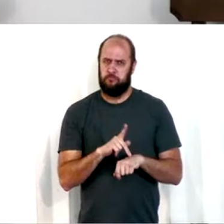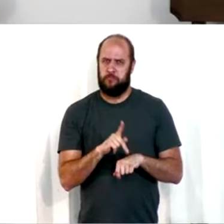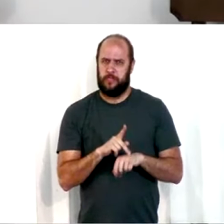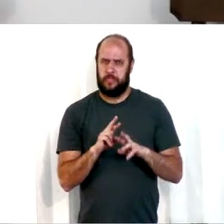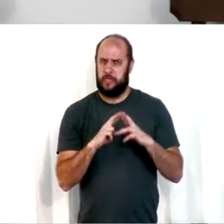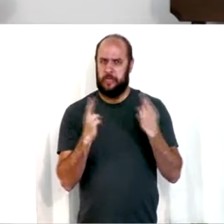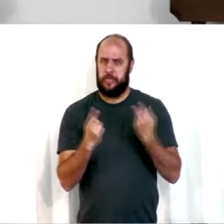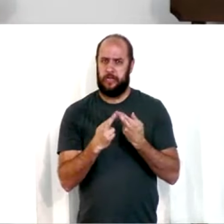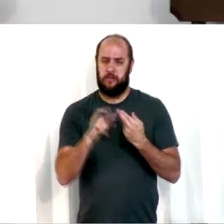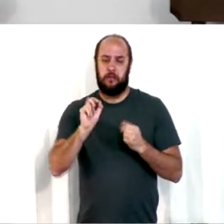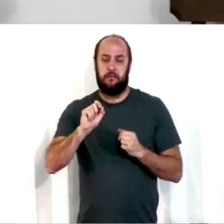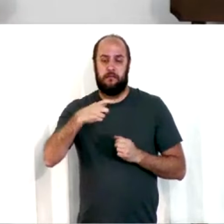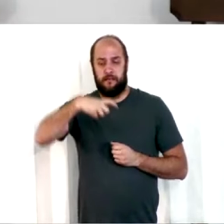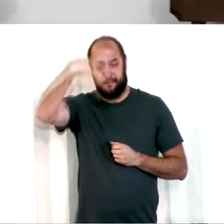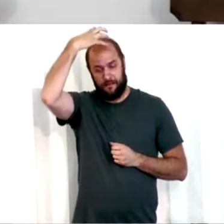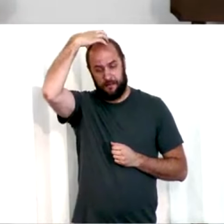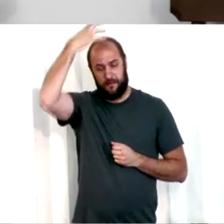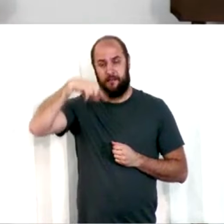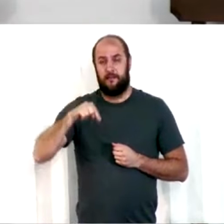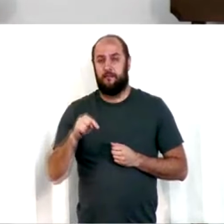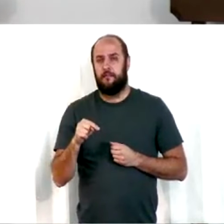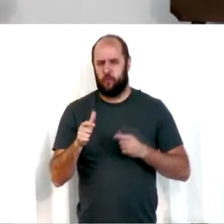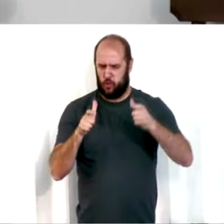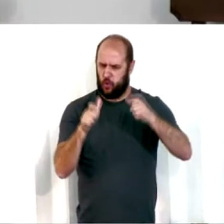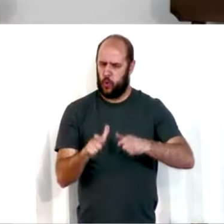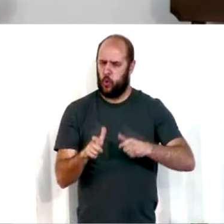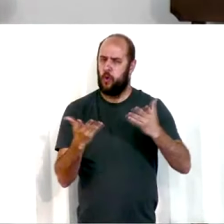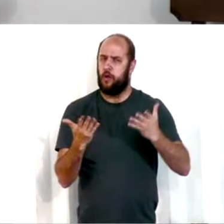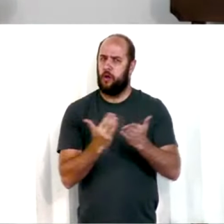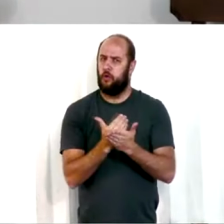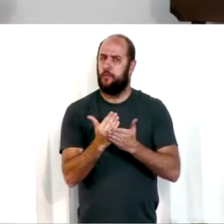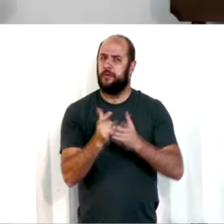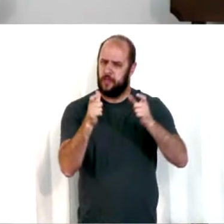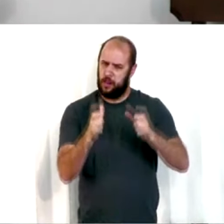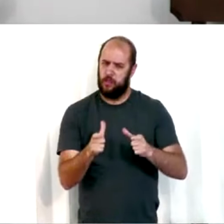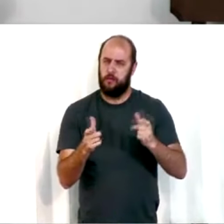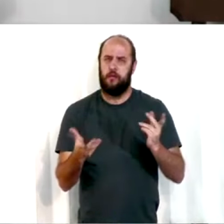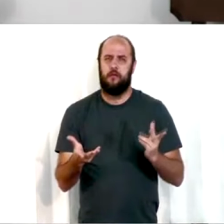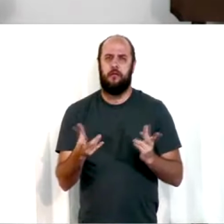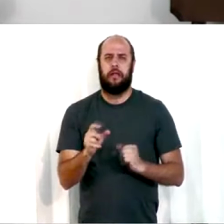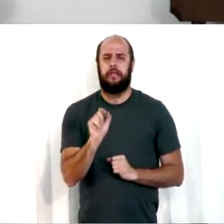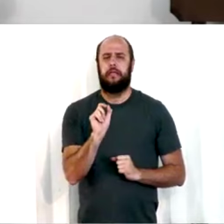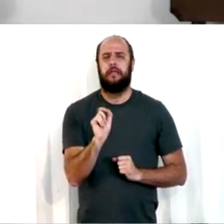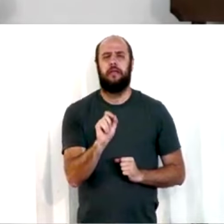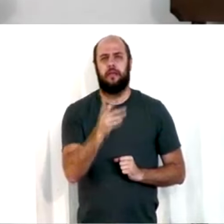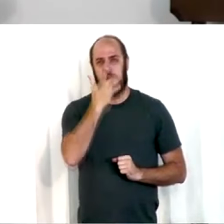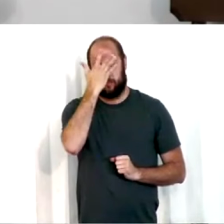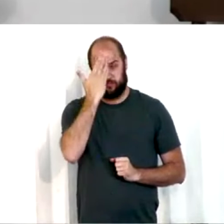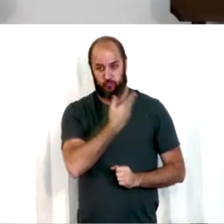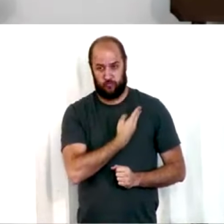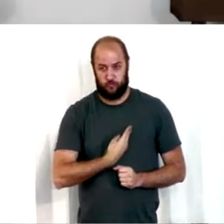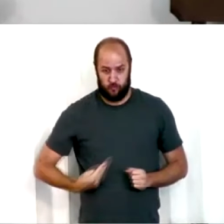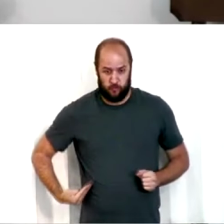E como é que esse reino vai se manifestar? E aonde que esse reino vai começar? E quem é que vai governar